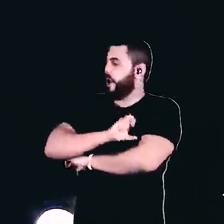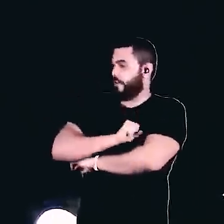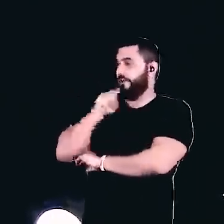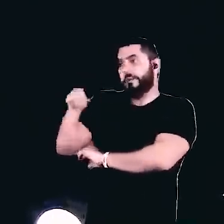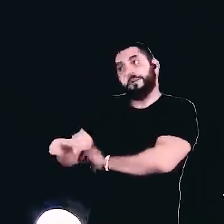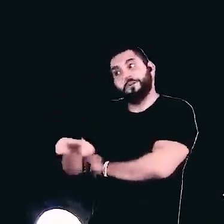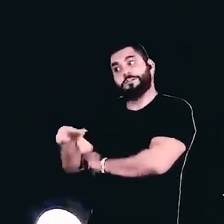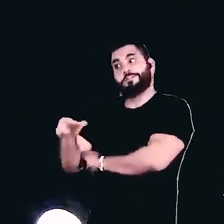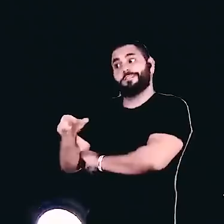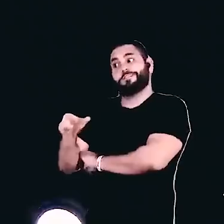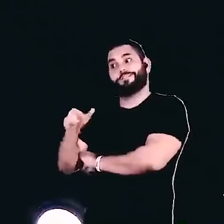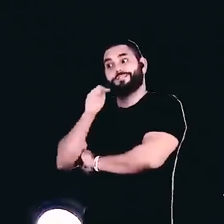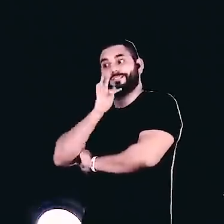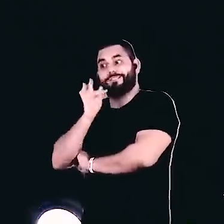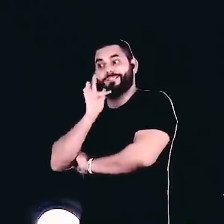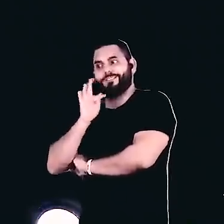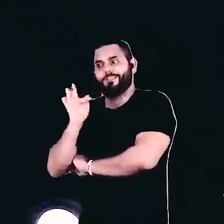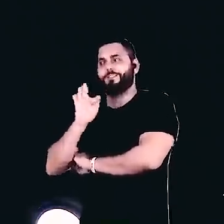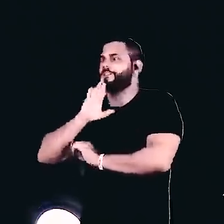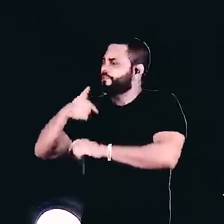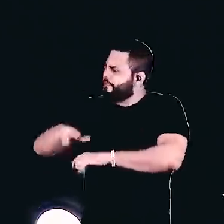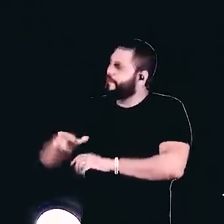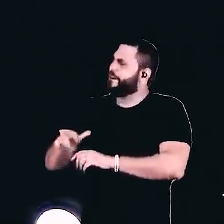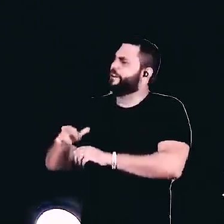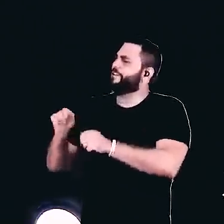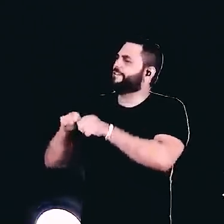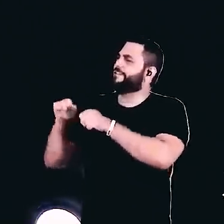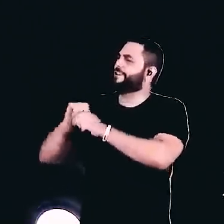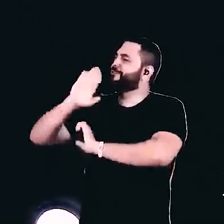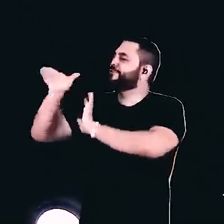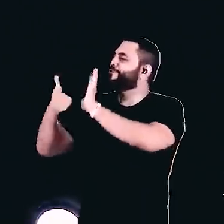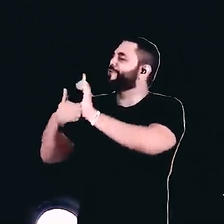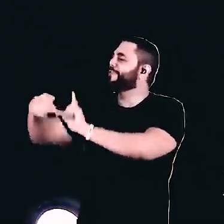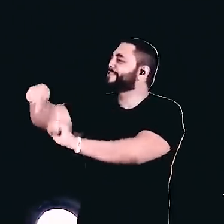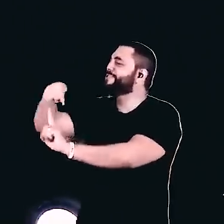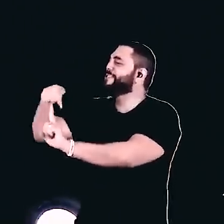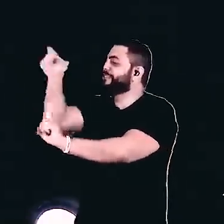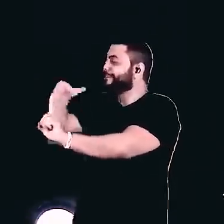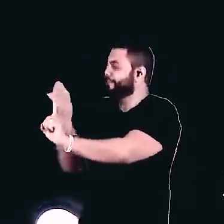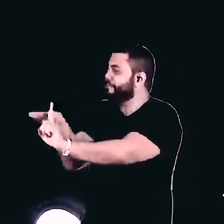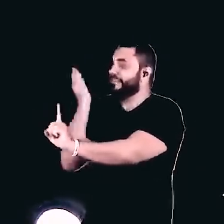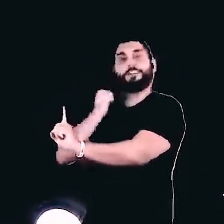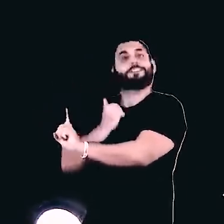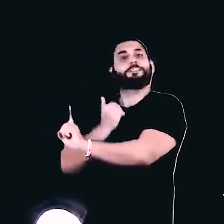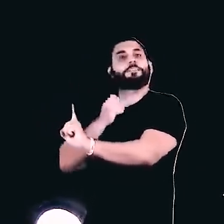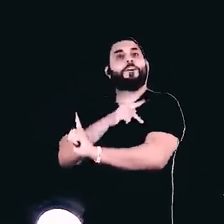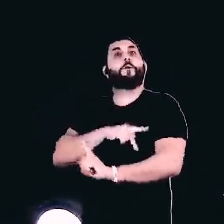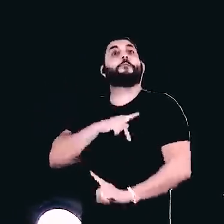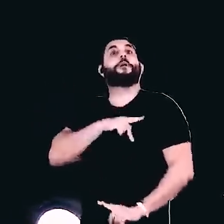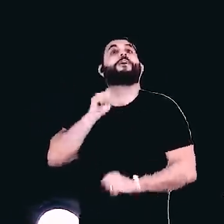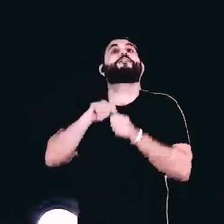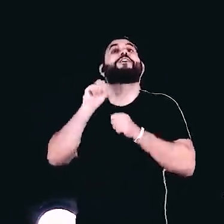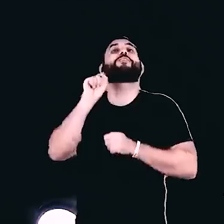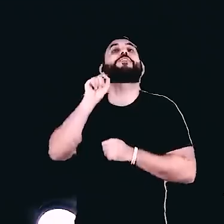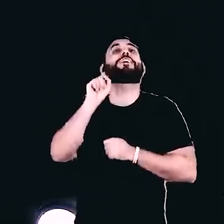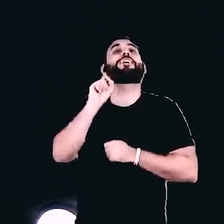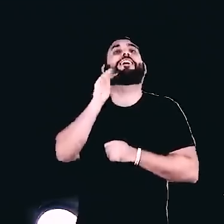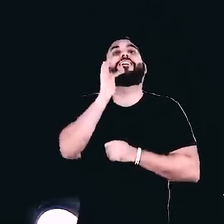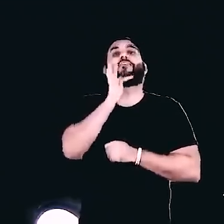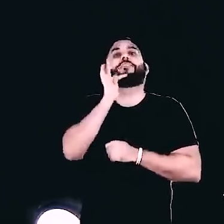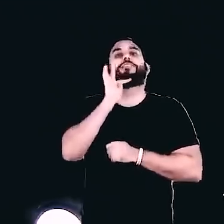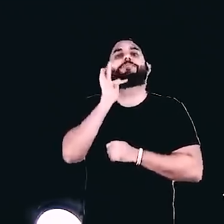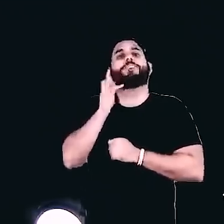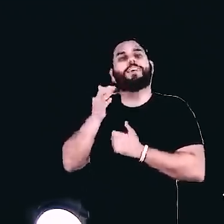ó irmão, as entranhas dos santos foram recriadas. O que é que Paulo faz com Filemão? Ele